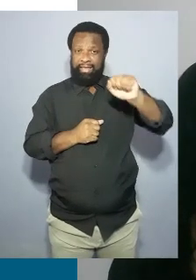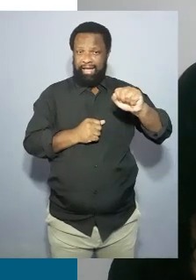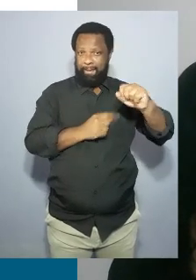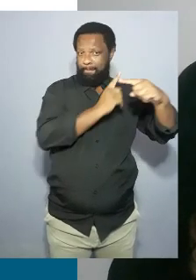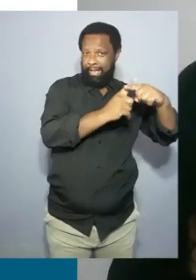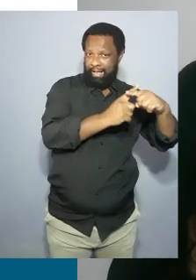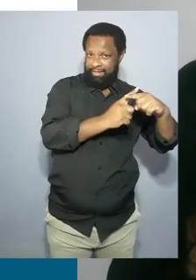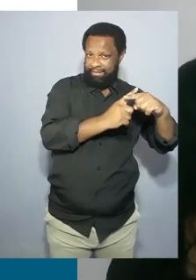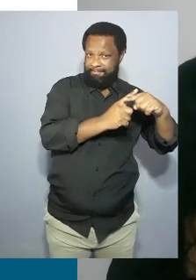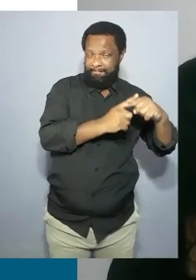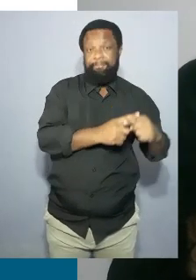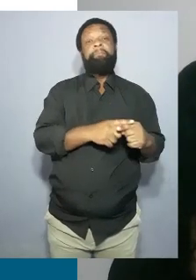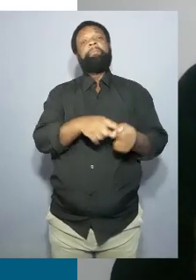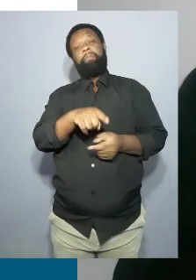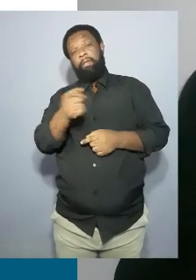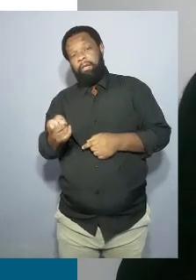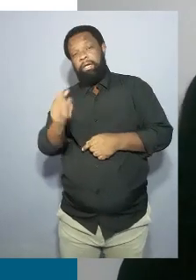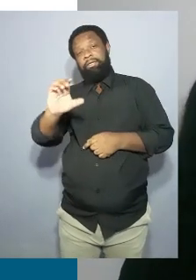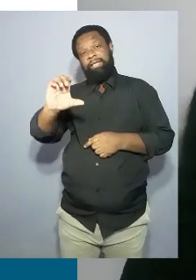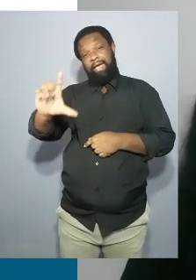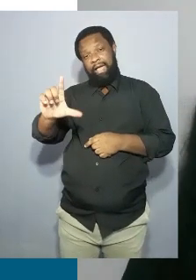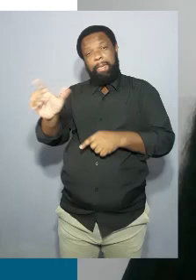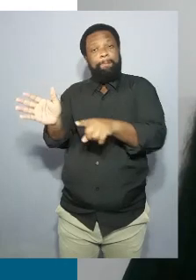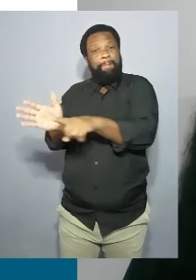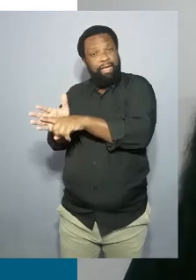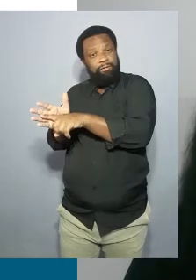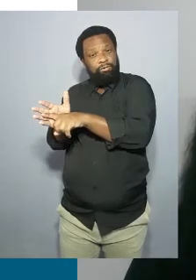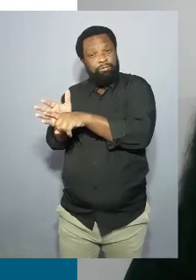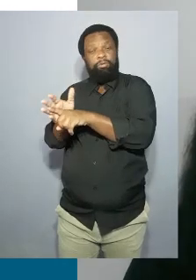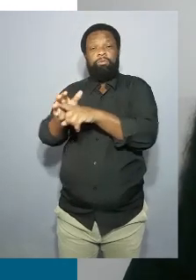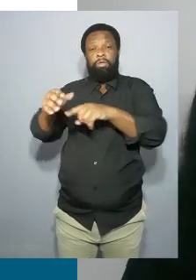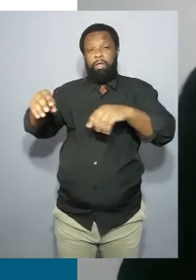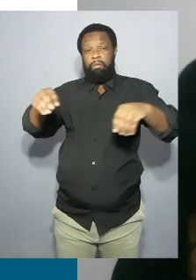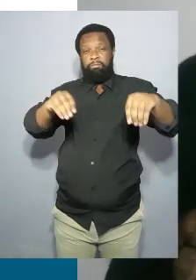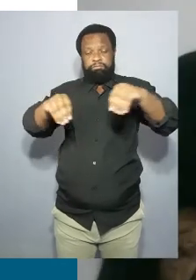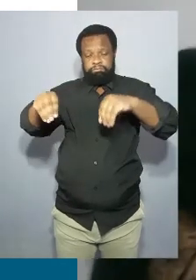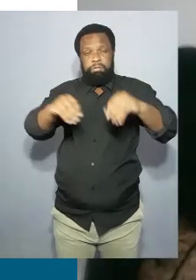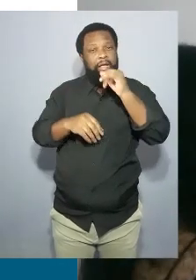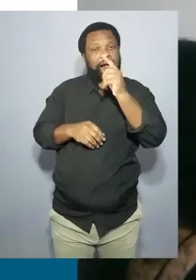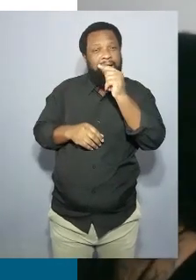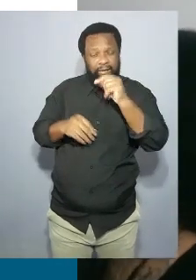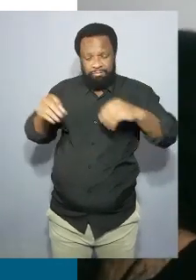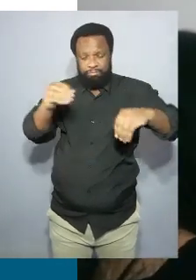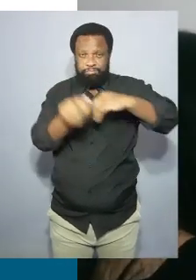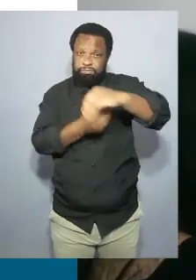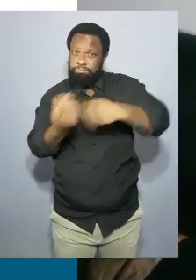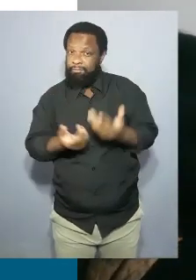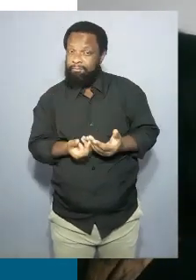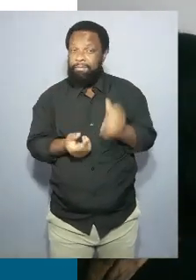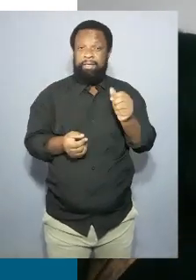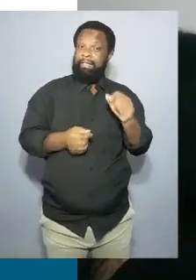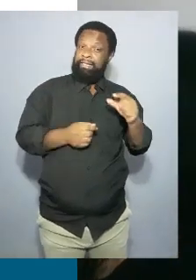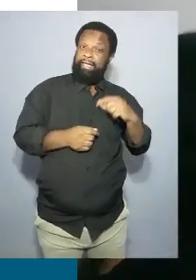em água, aquoso, e Cl- aquoso. Então, quando nós colocamos um